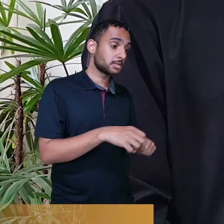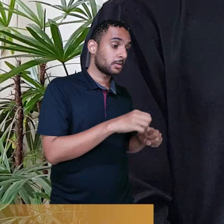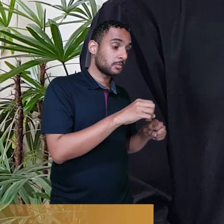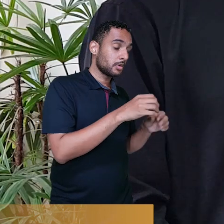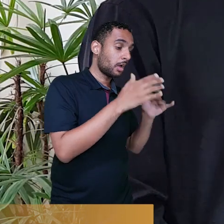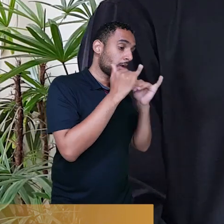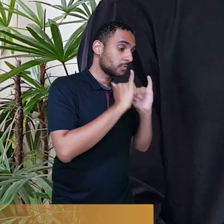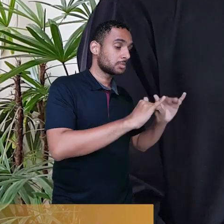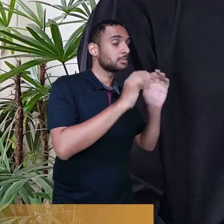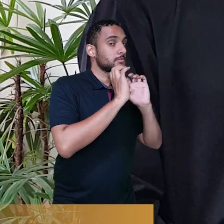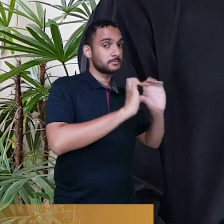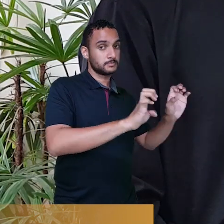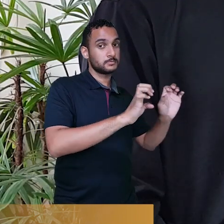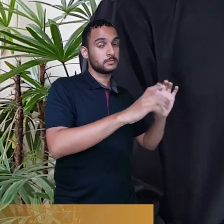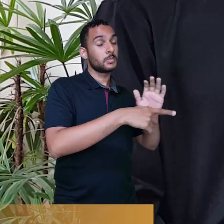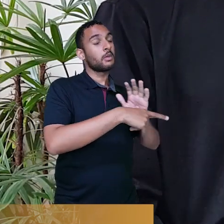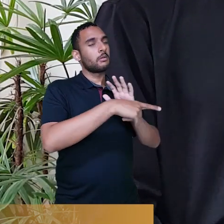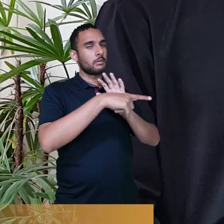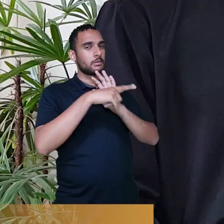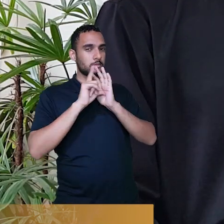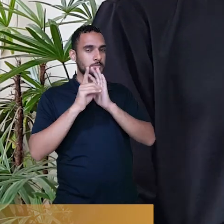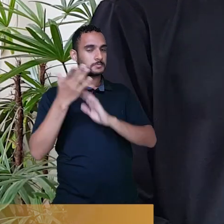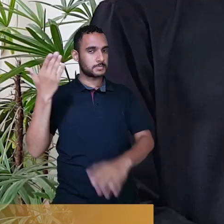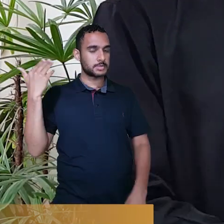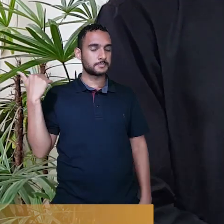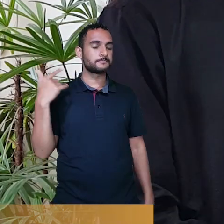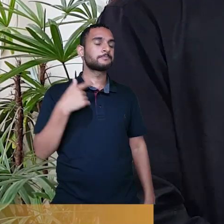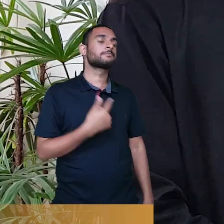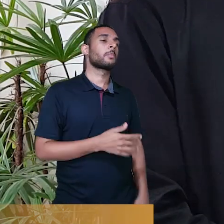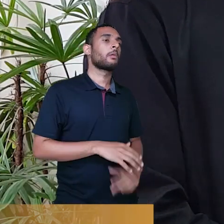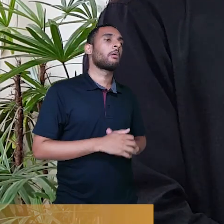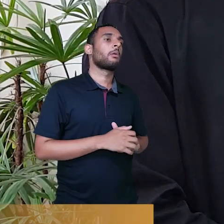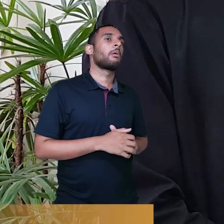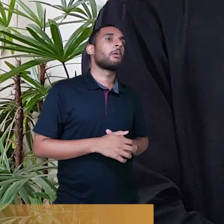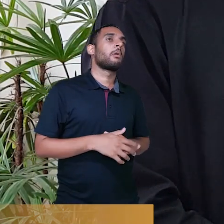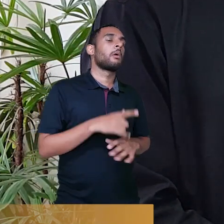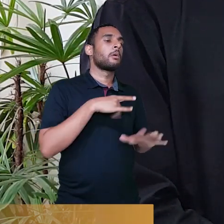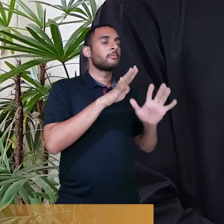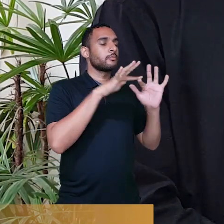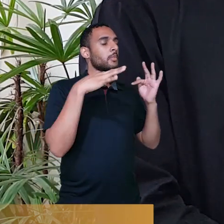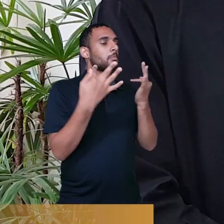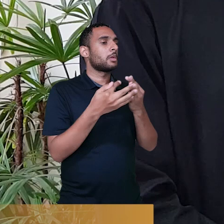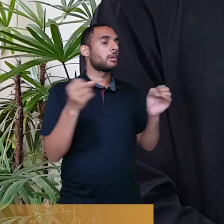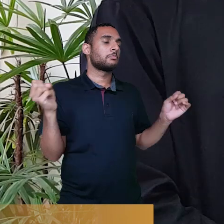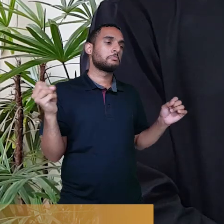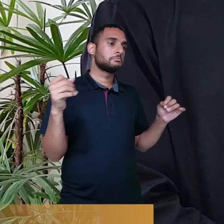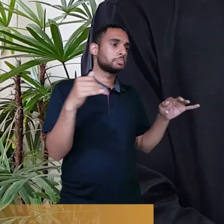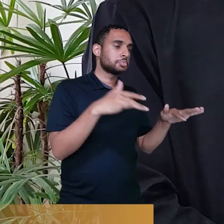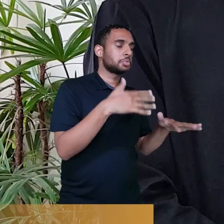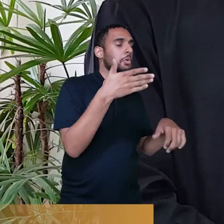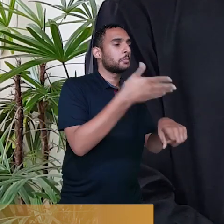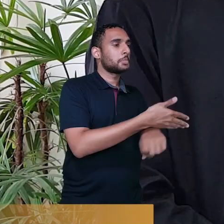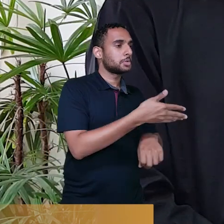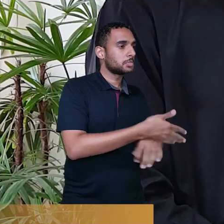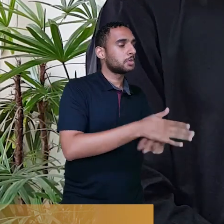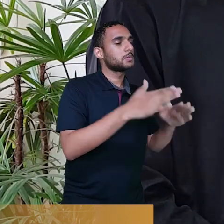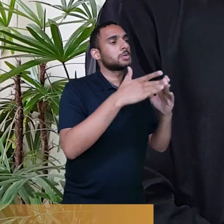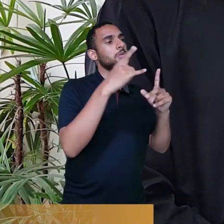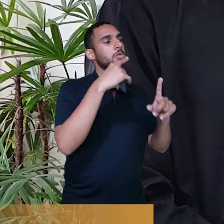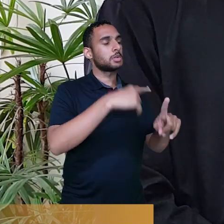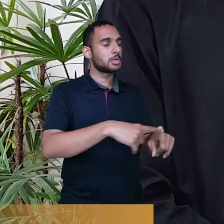vamos alcançá las antes se chegava na igreja a criança por uma família uma família que também